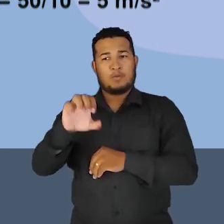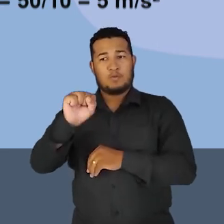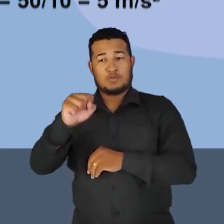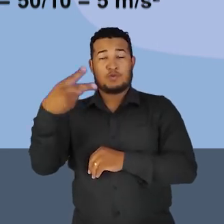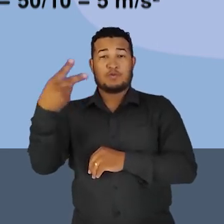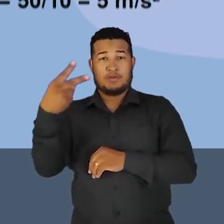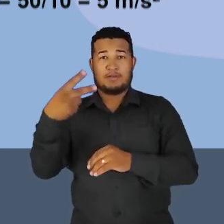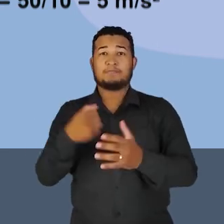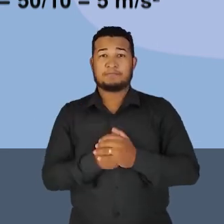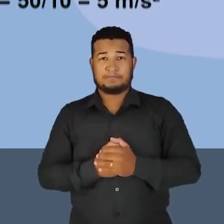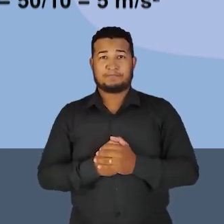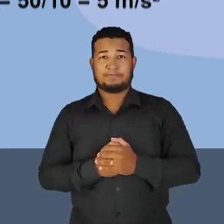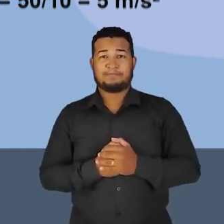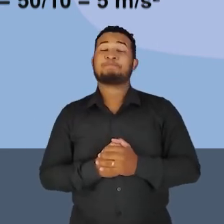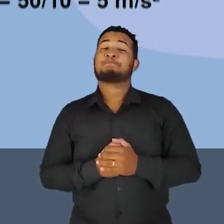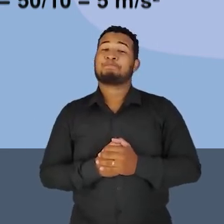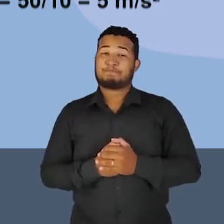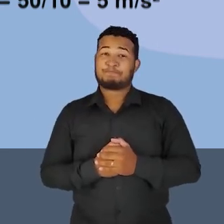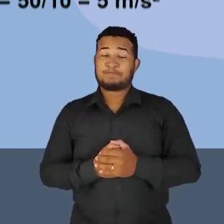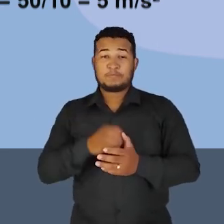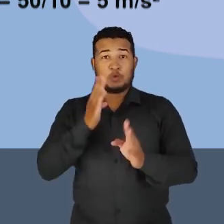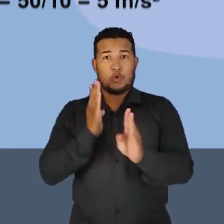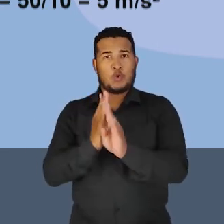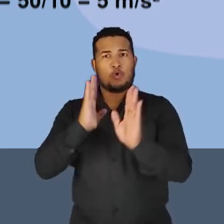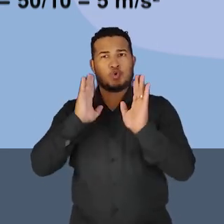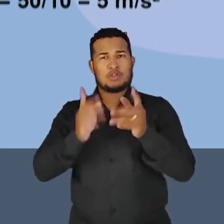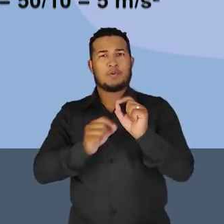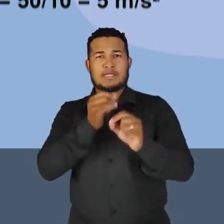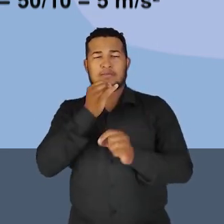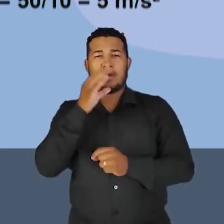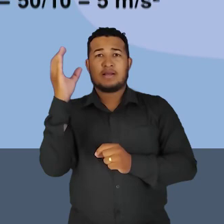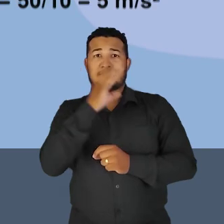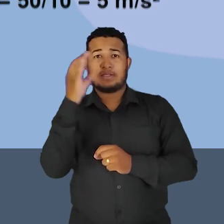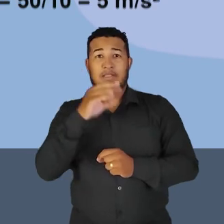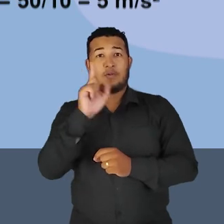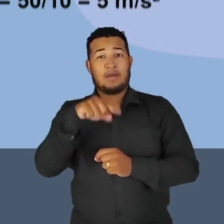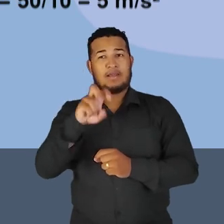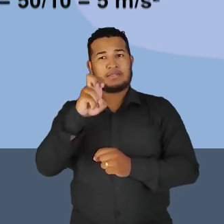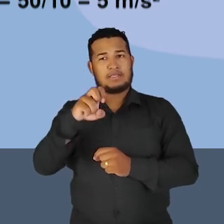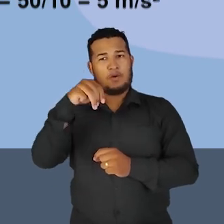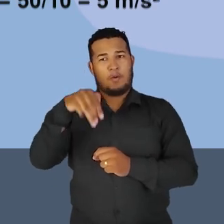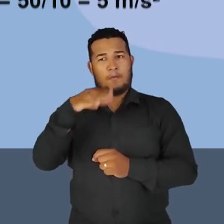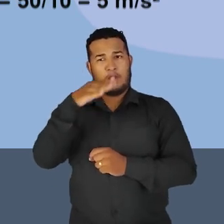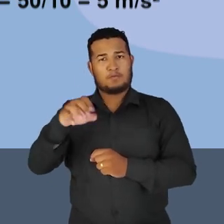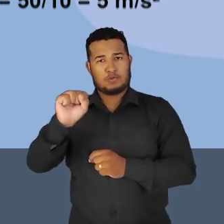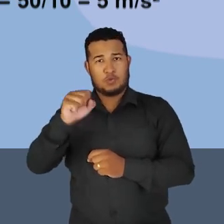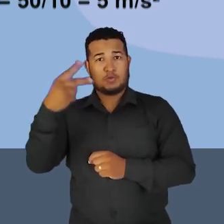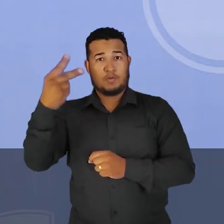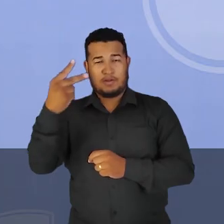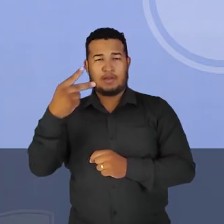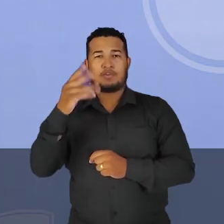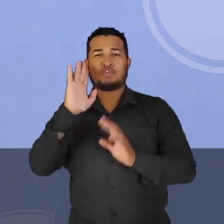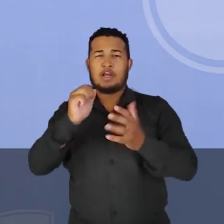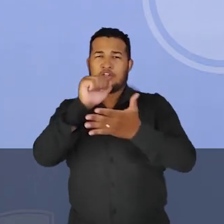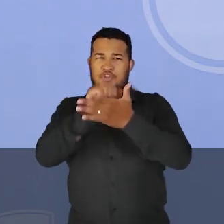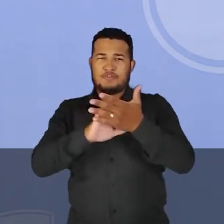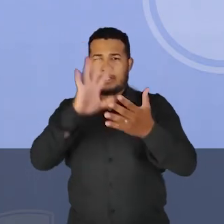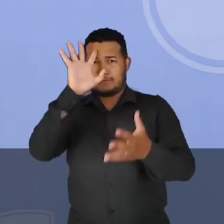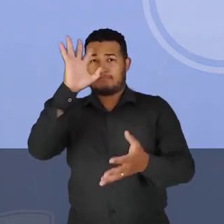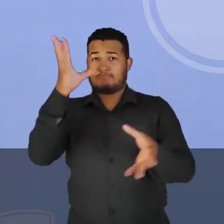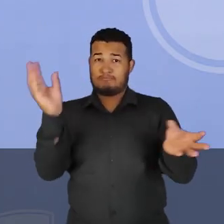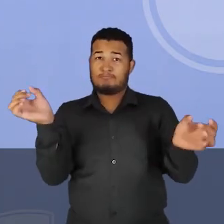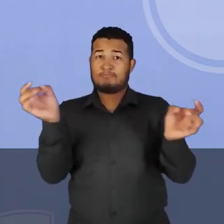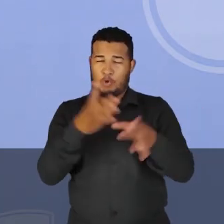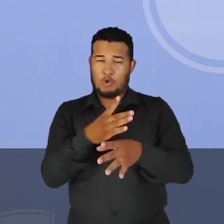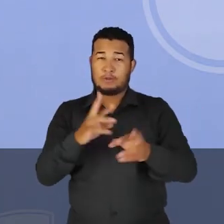ao quadrado. Então, encontramos que a aceleração é 5 metros por segundo ao quadrado. Resolvemos esse exercício. Espero que vocês tenham